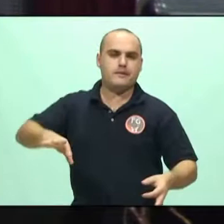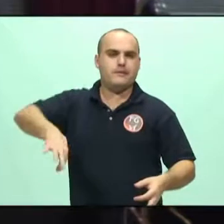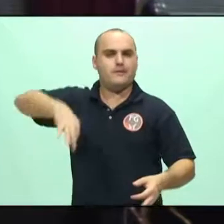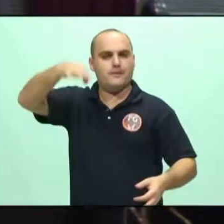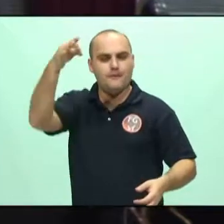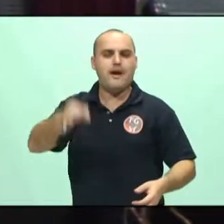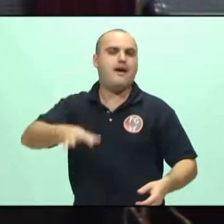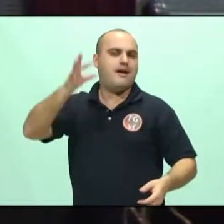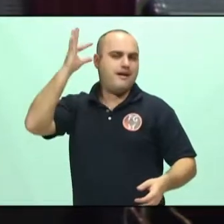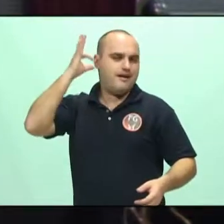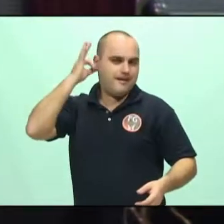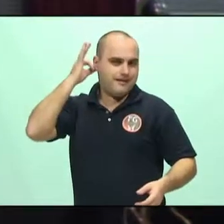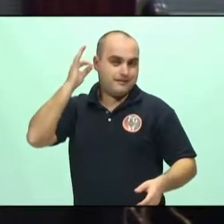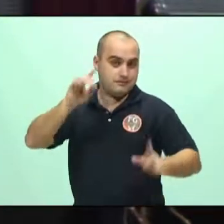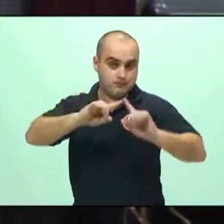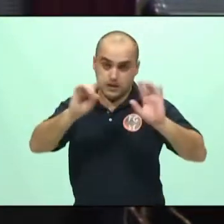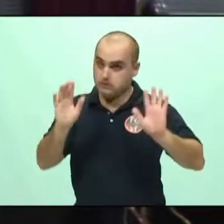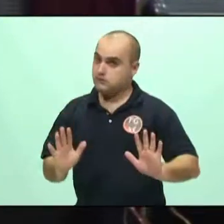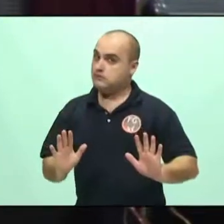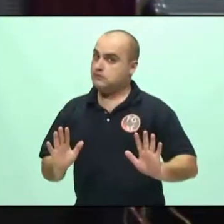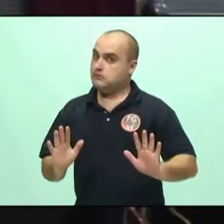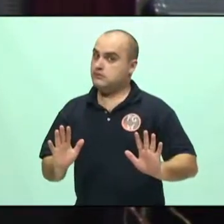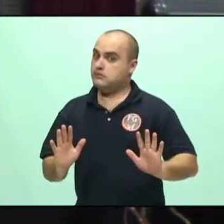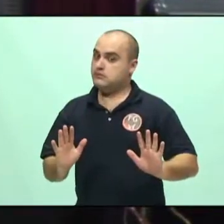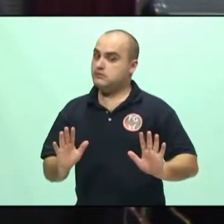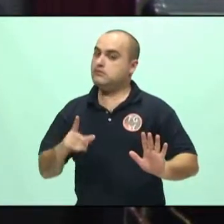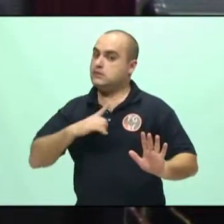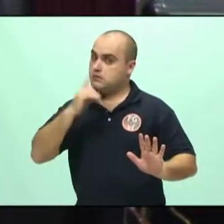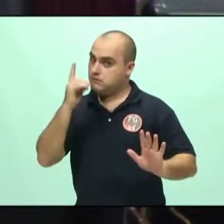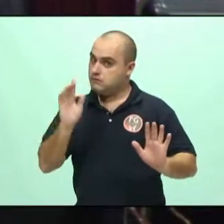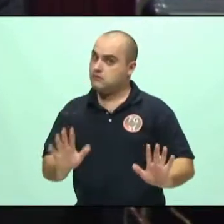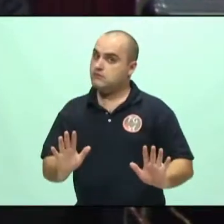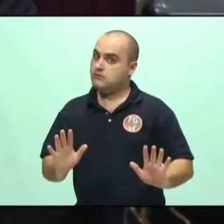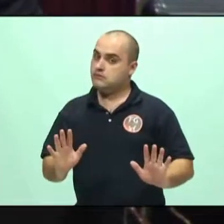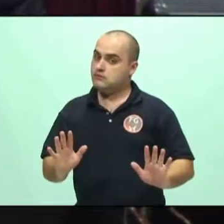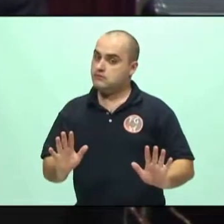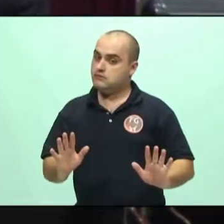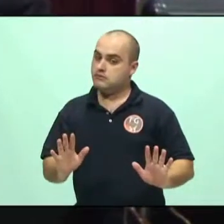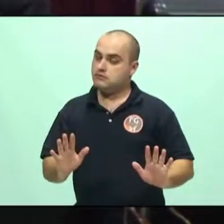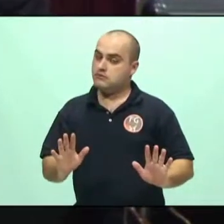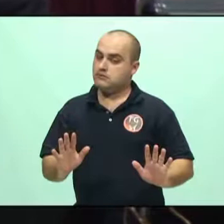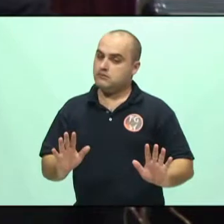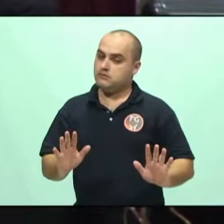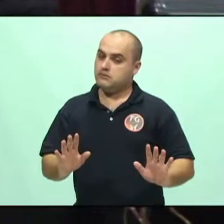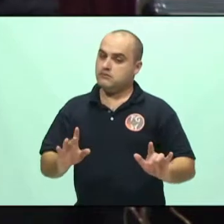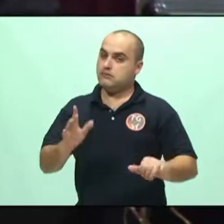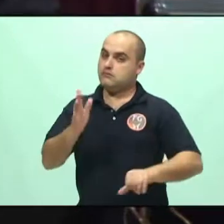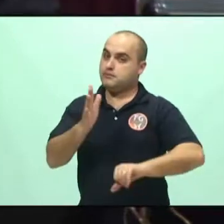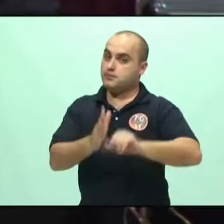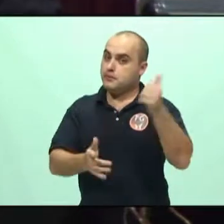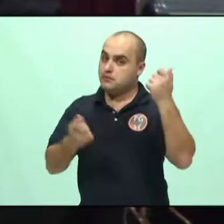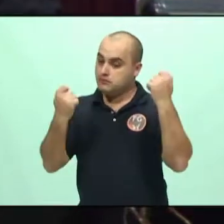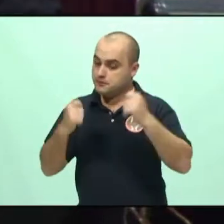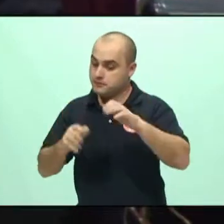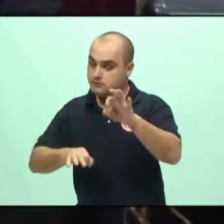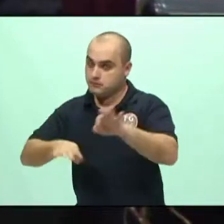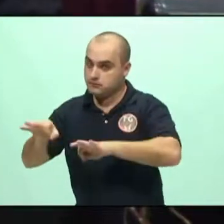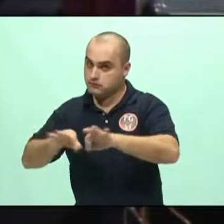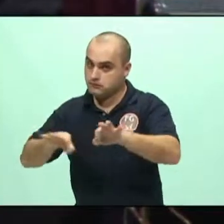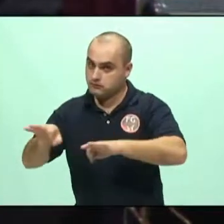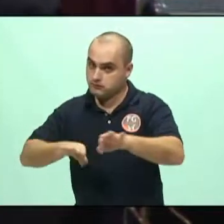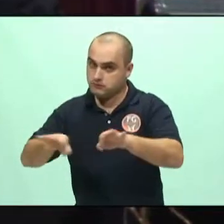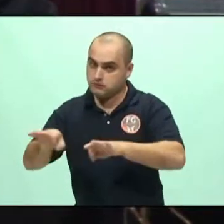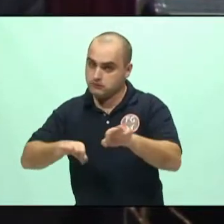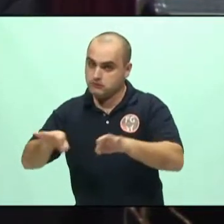de esgoto agora tem uma coisa tem uma coisa não se faz omelete sem quebrar ovos na